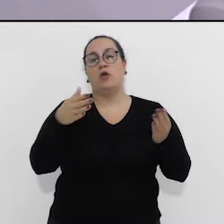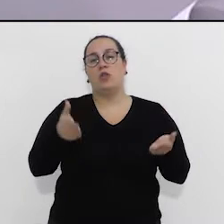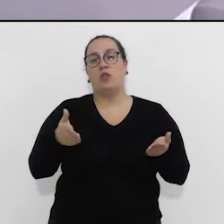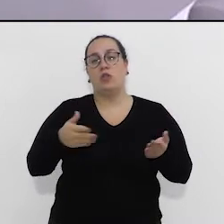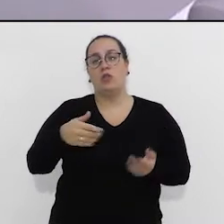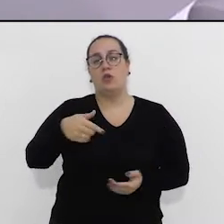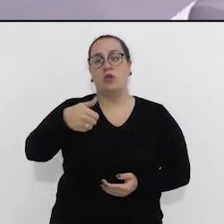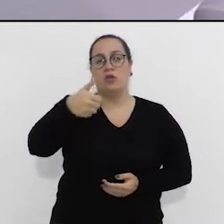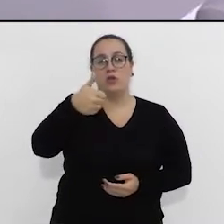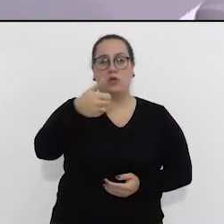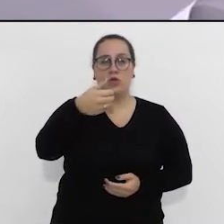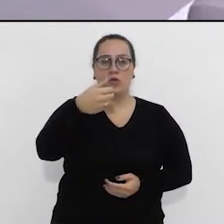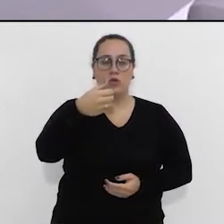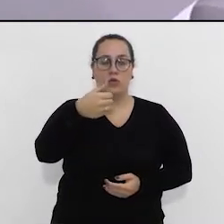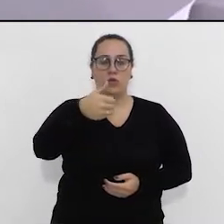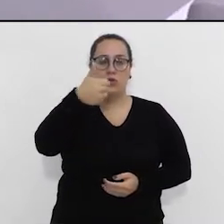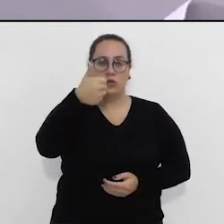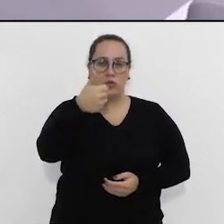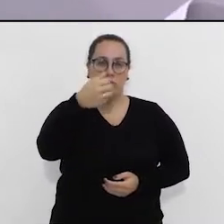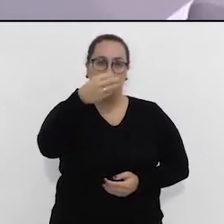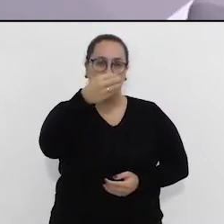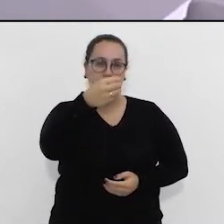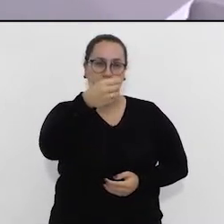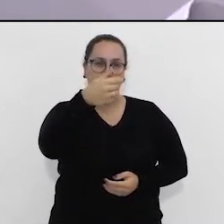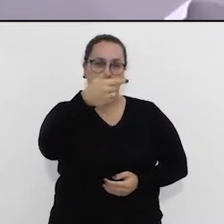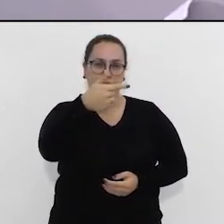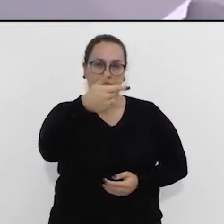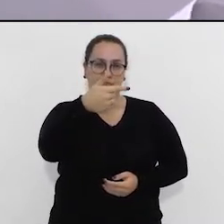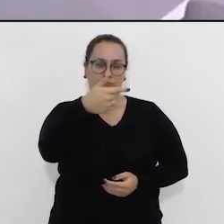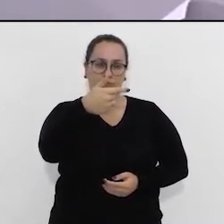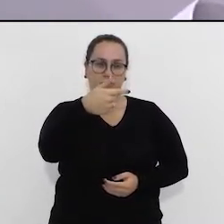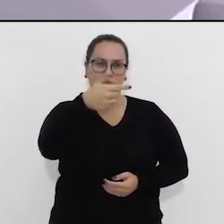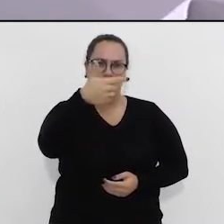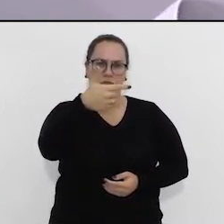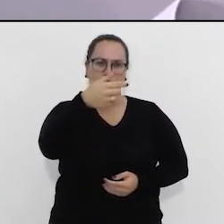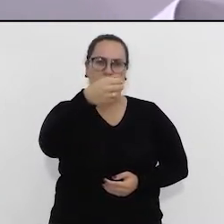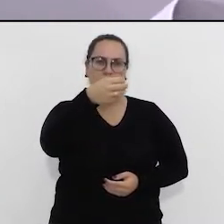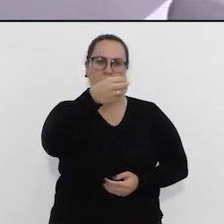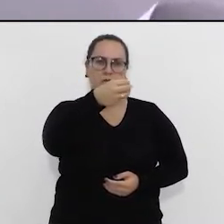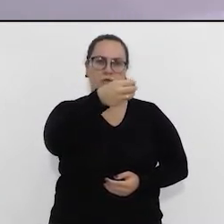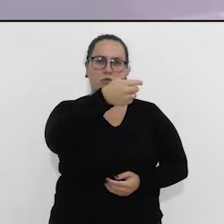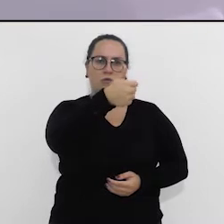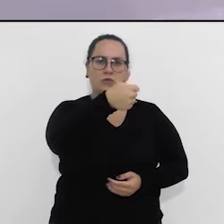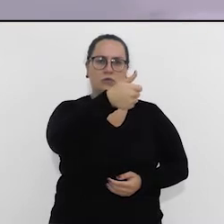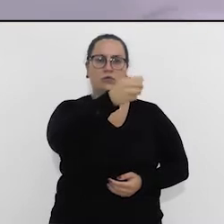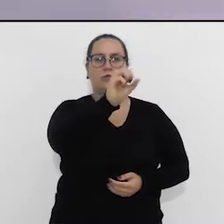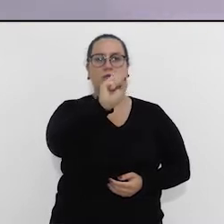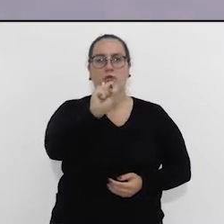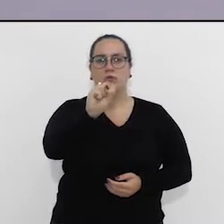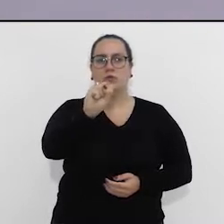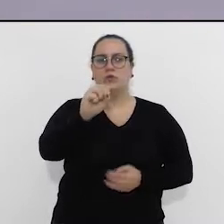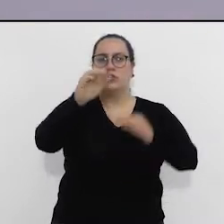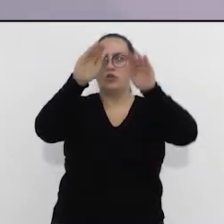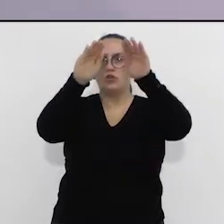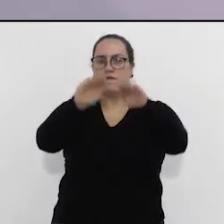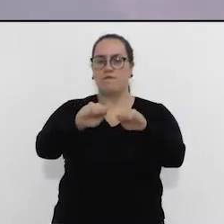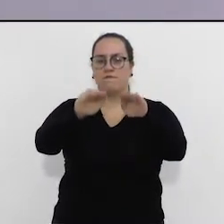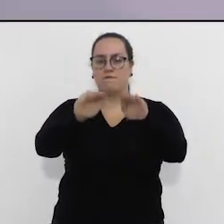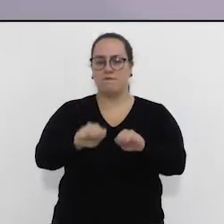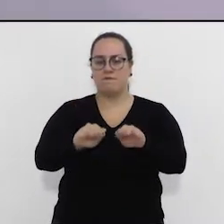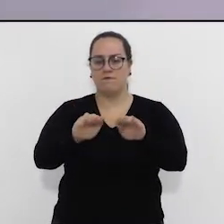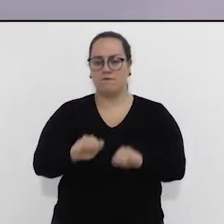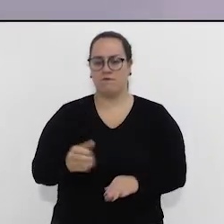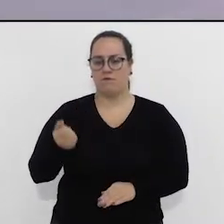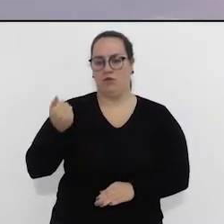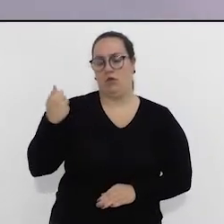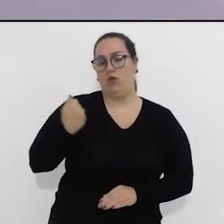955/2017 caiu para 2775 e 2018 para 2 845 ou seja Avaré